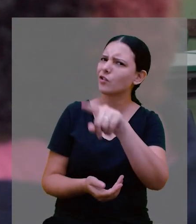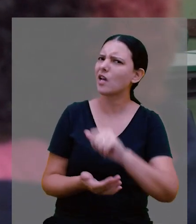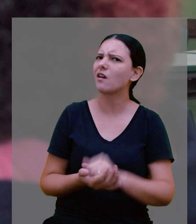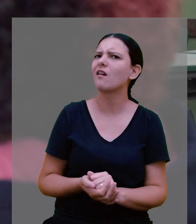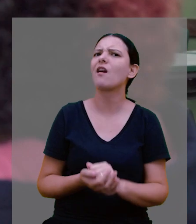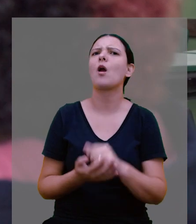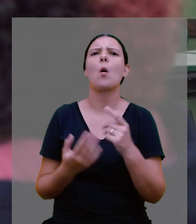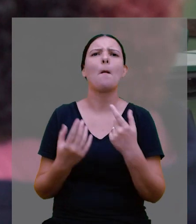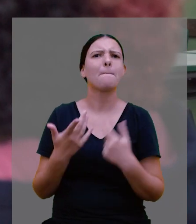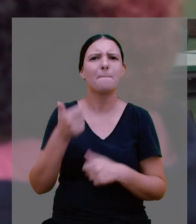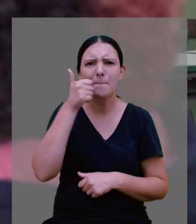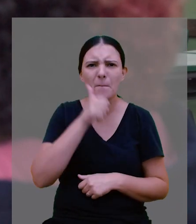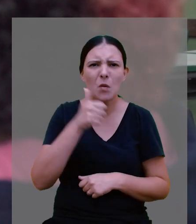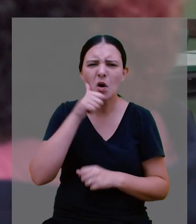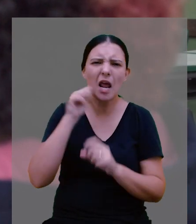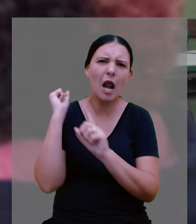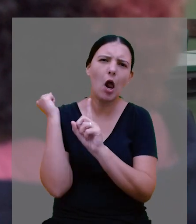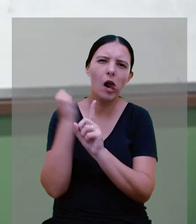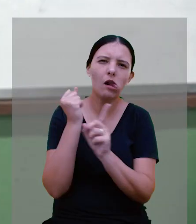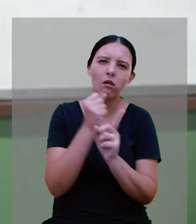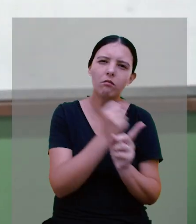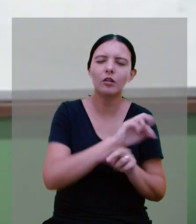1000 feminicídios por ano.